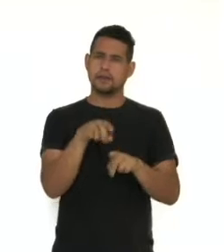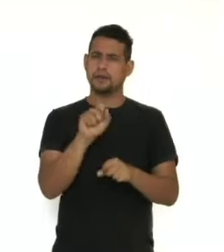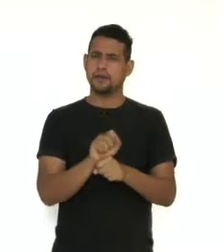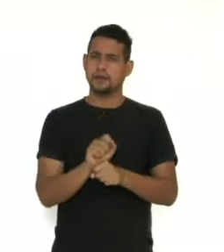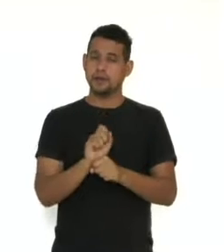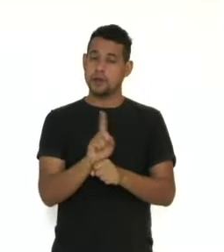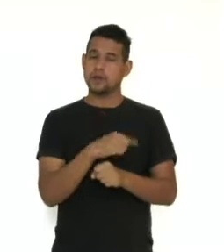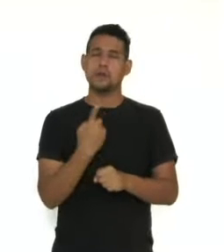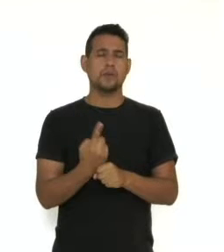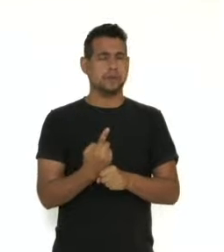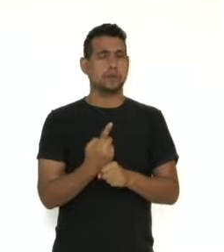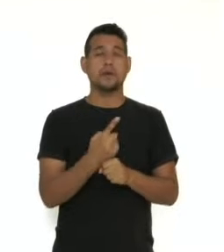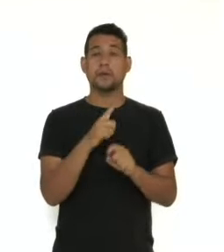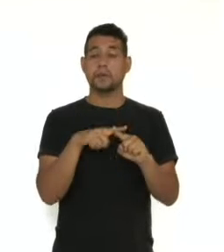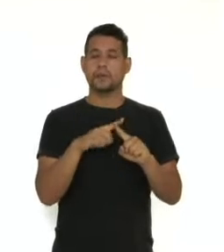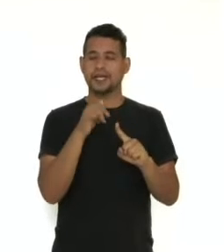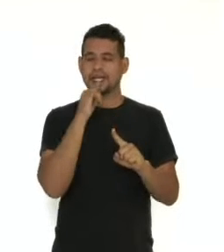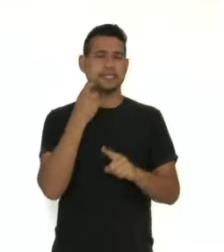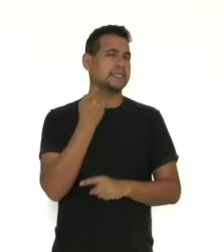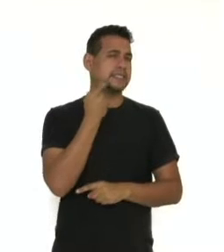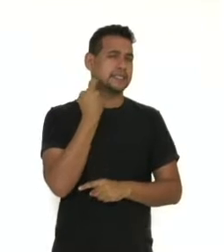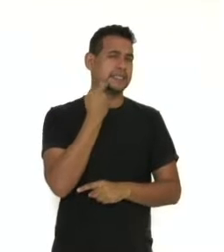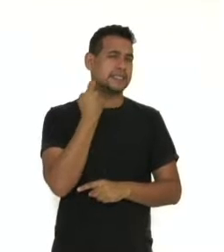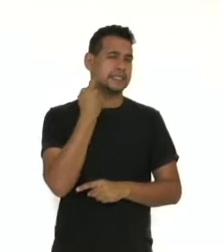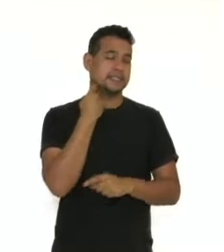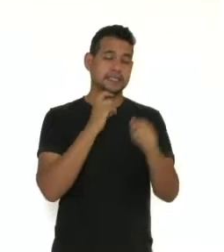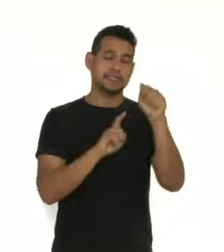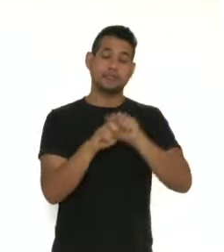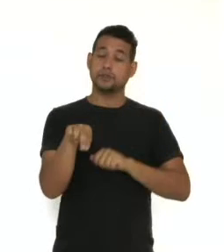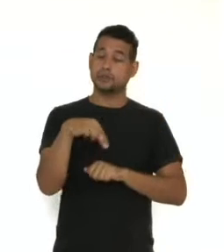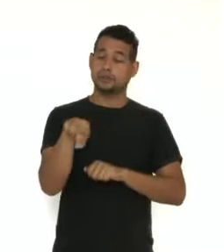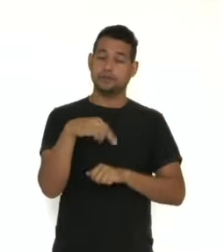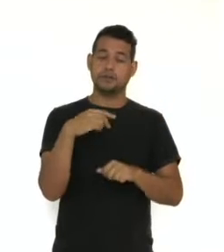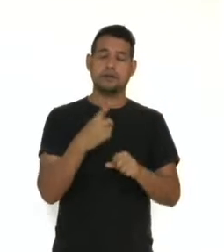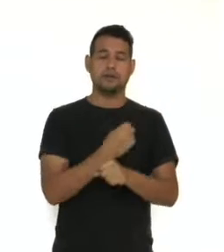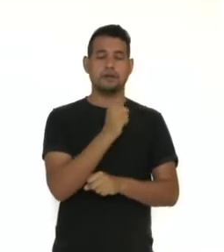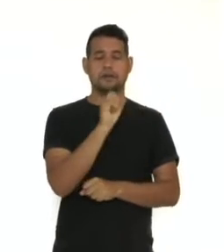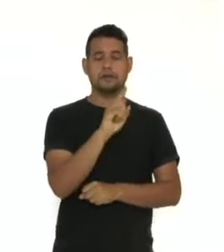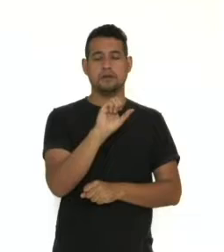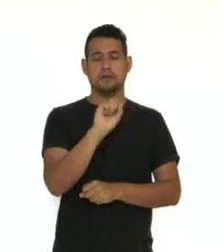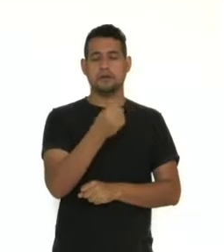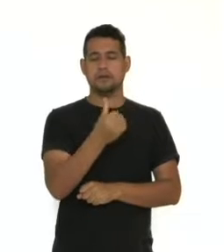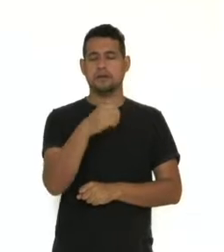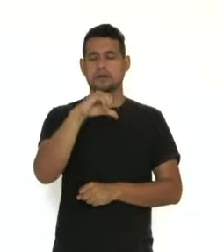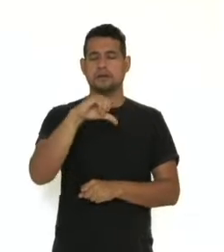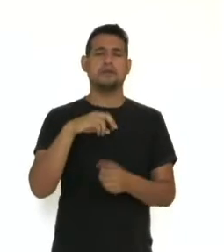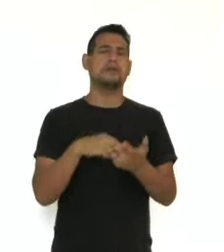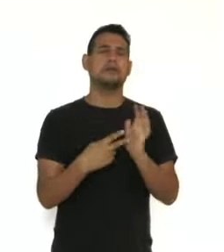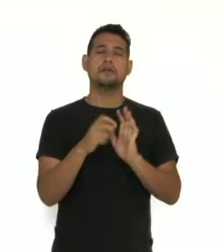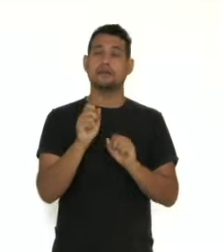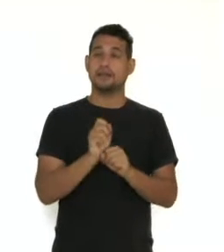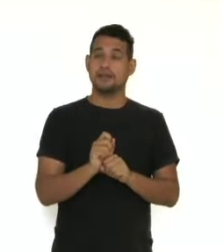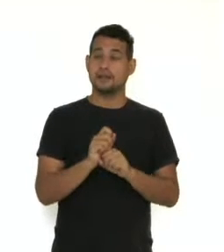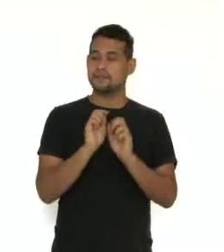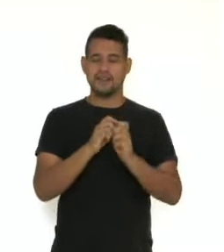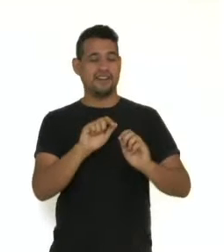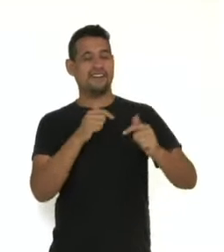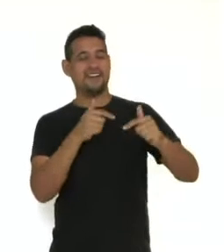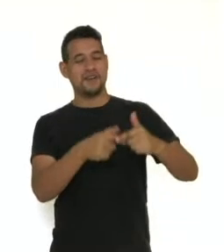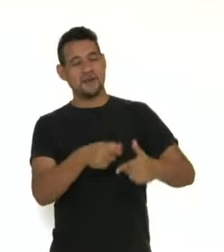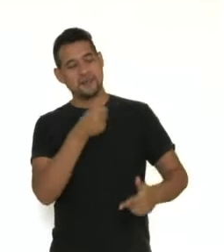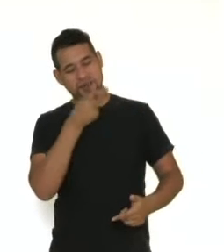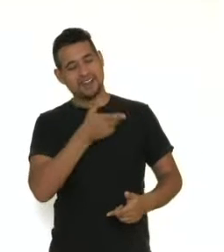moço Camilo, numa sexta-feira de novembro de 1869, quando este ria dela por ter tido